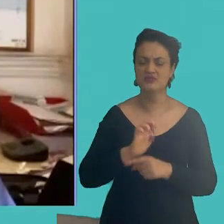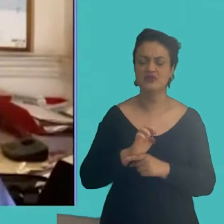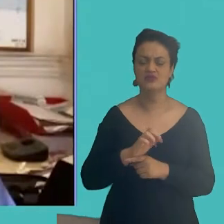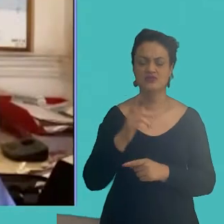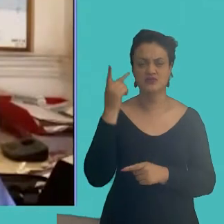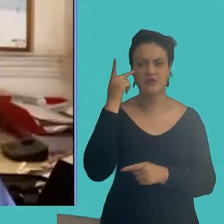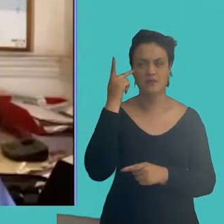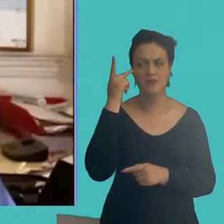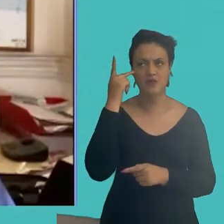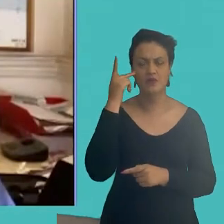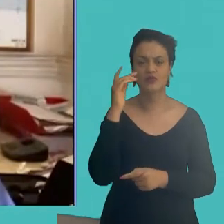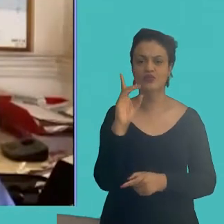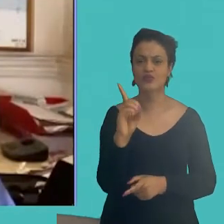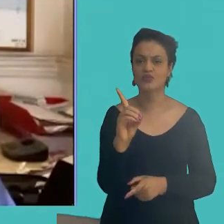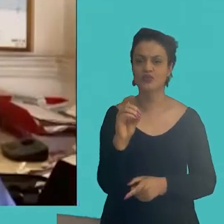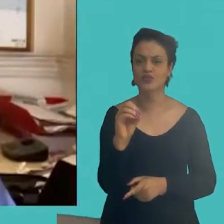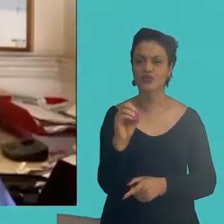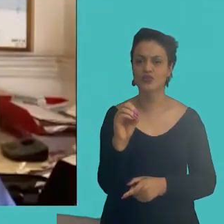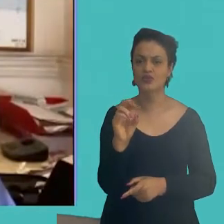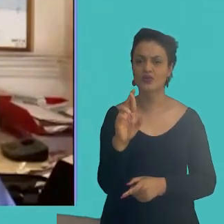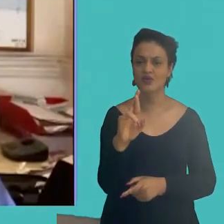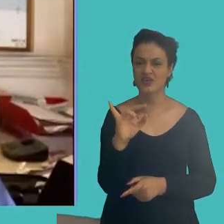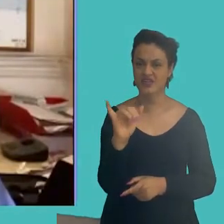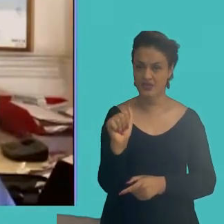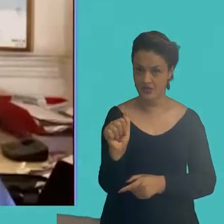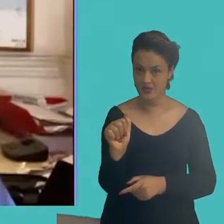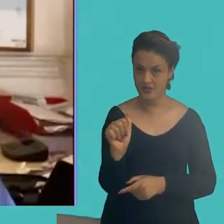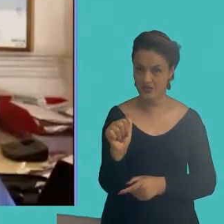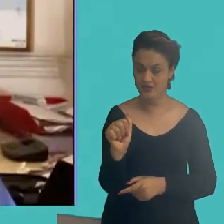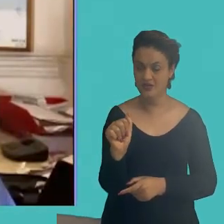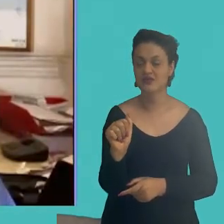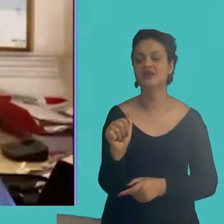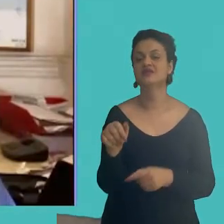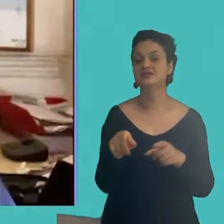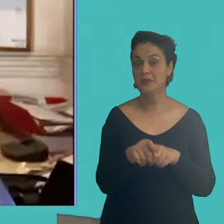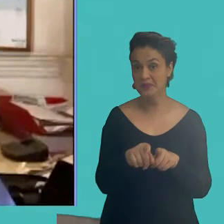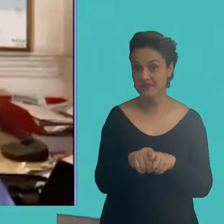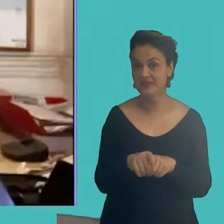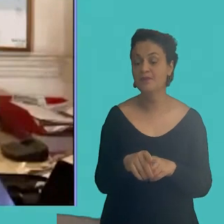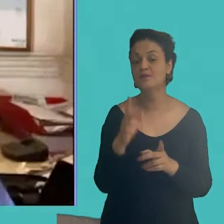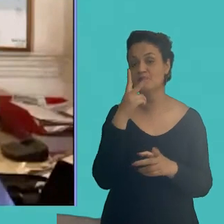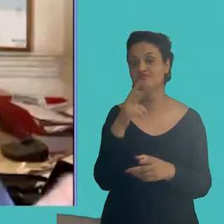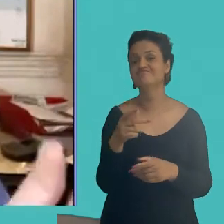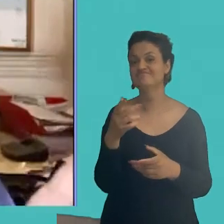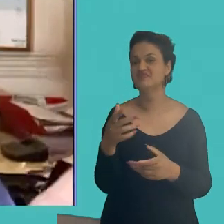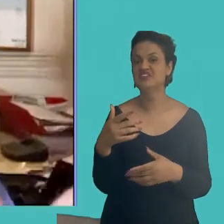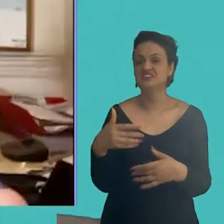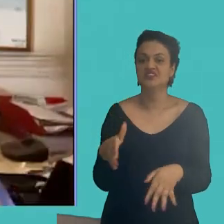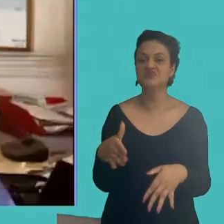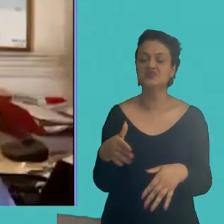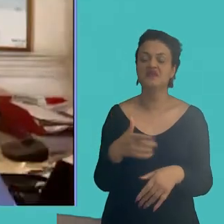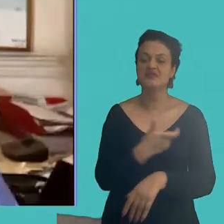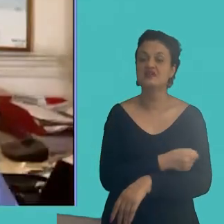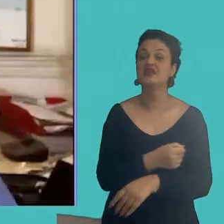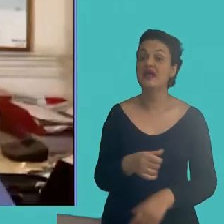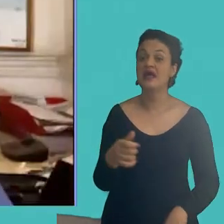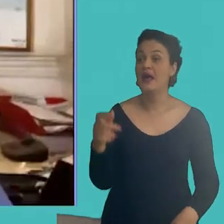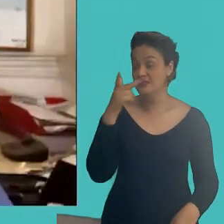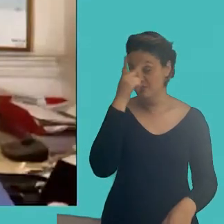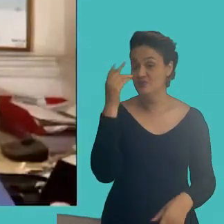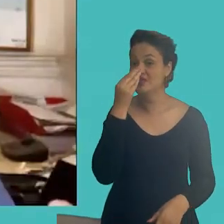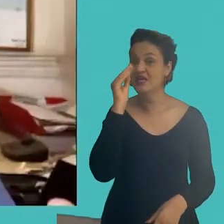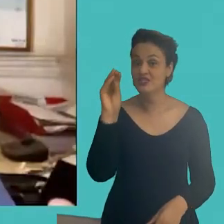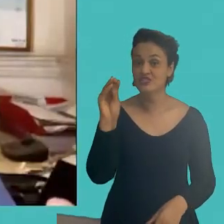como ferramenta de política eleitoral. E ele hoje tem uma taxa de rejeição até maior que a do Bolsonaro. Como assim?